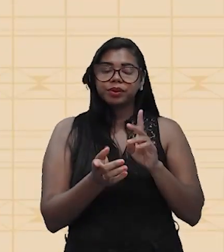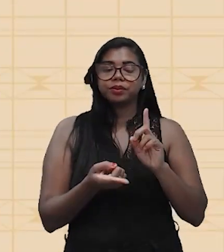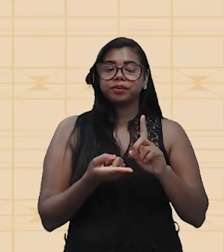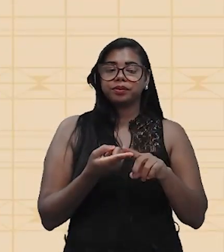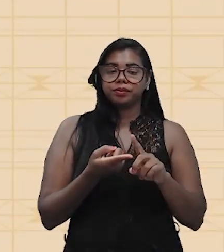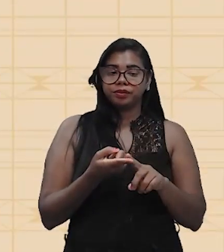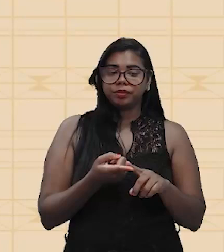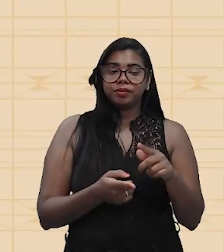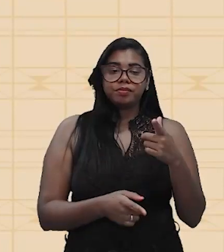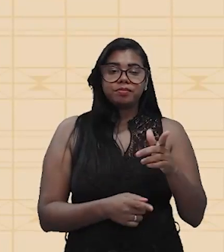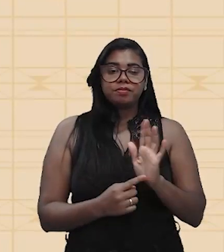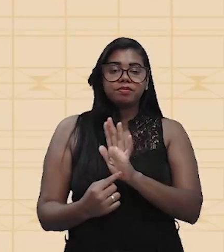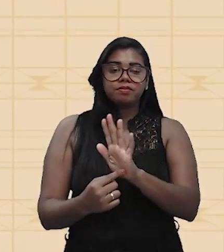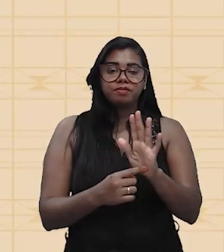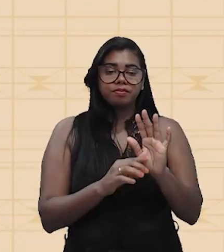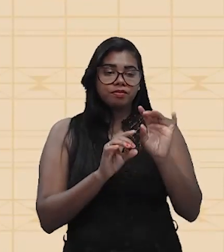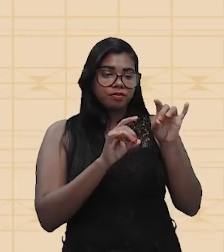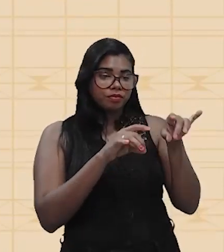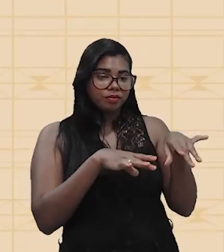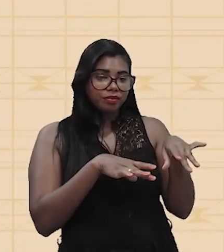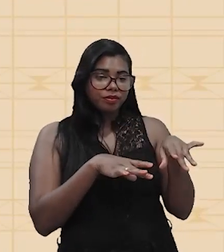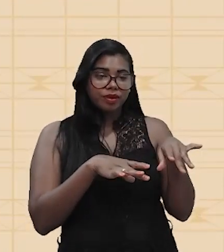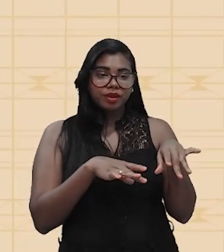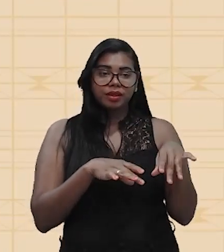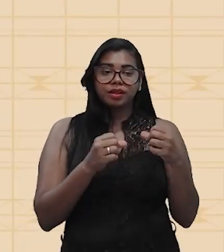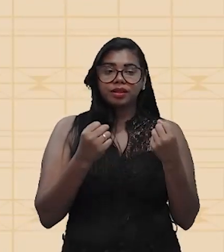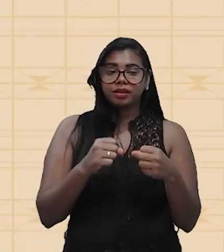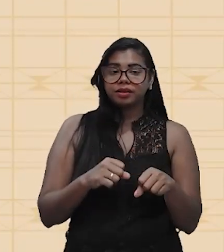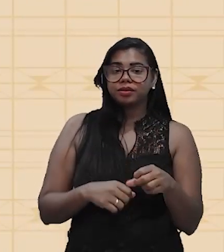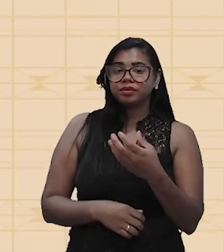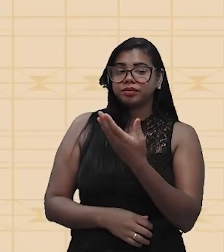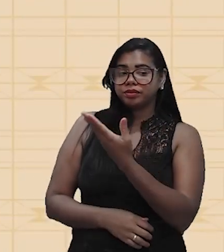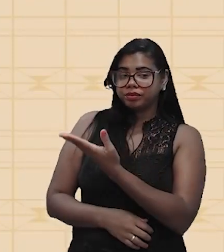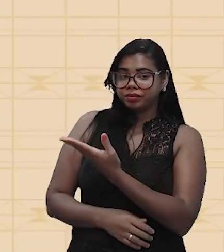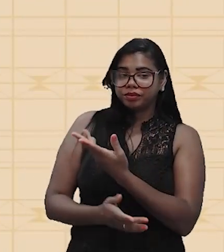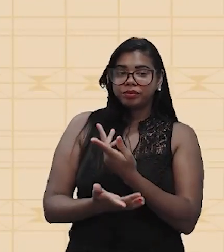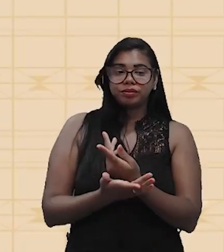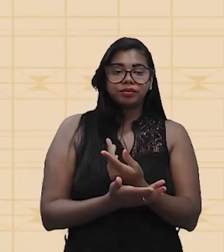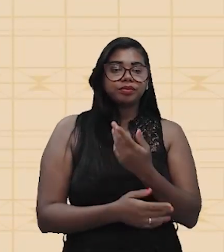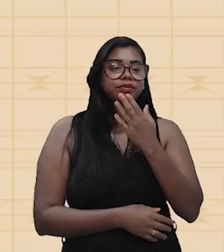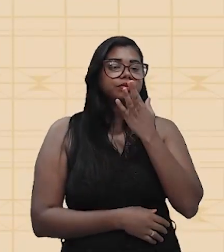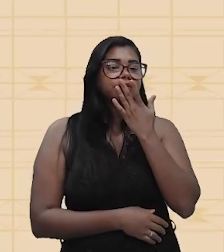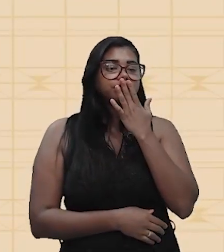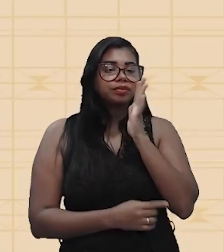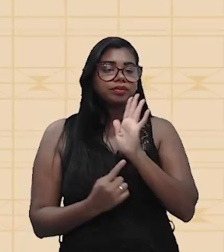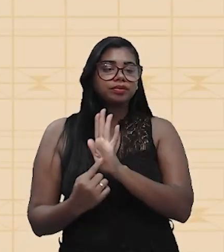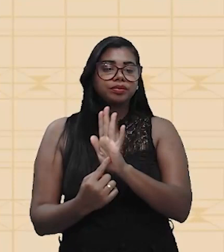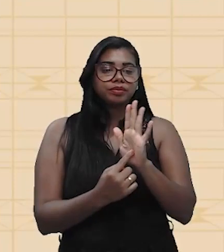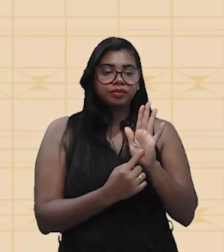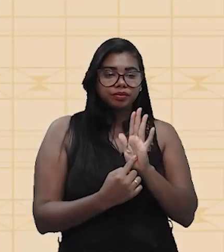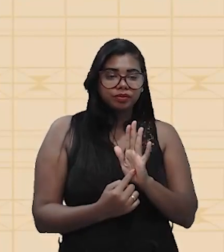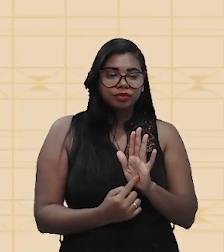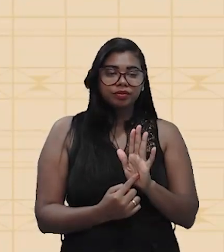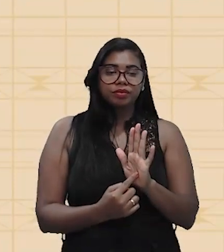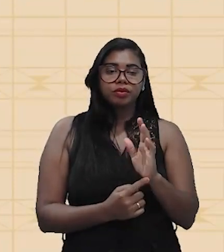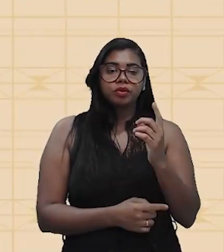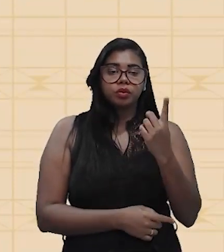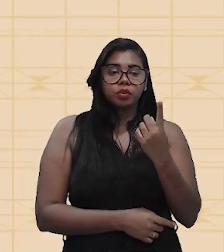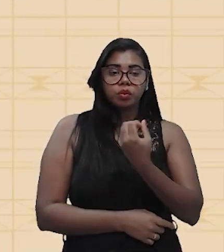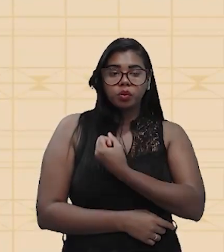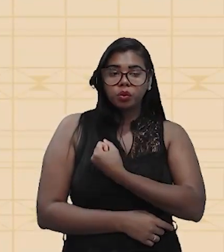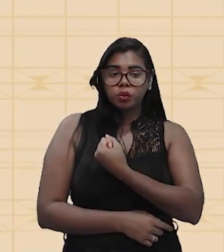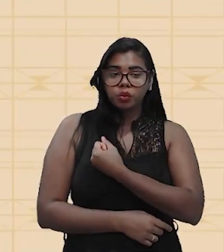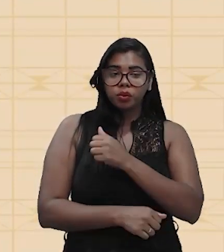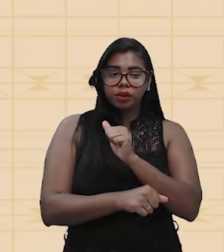não seja descartado, ele tem que estar nessa faixa do erro. Cada cor, ela representa um número. E aí, depois você dá um pausa